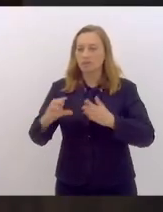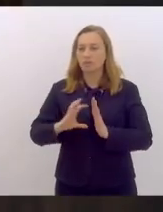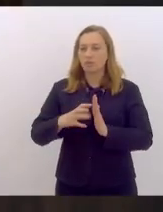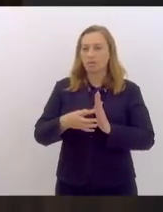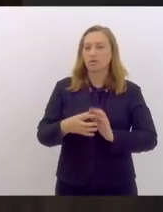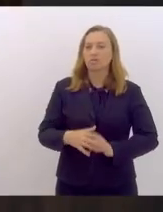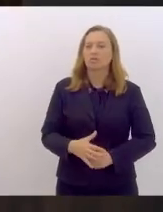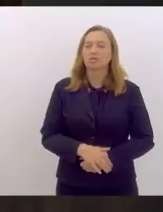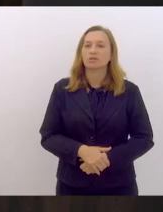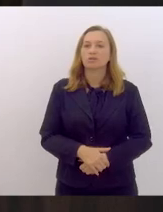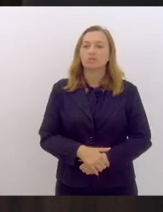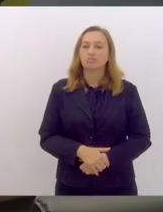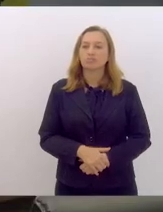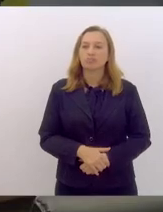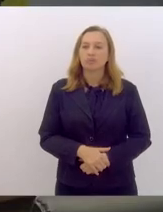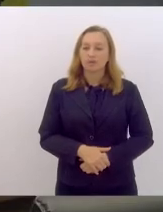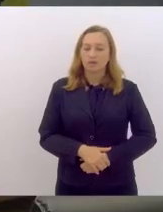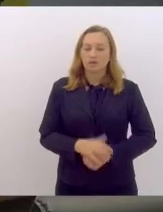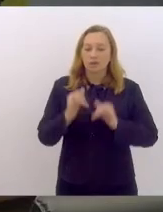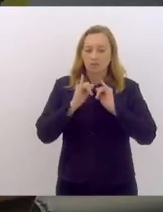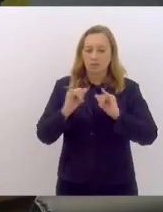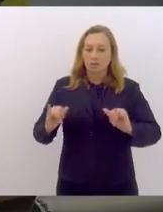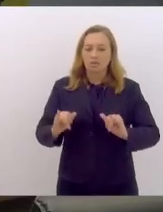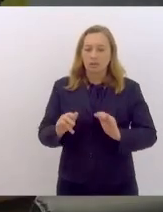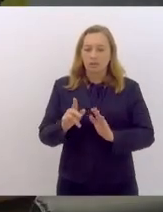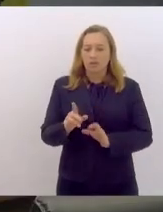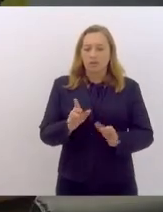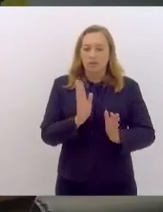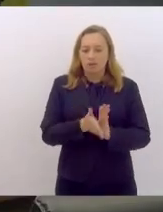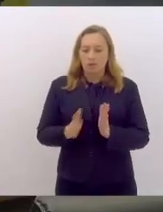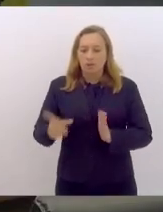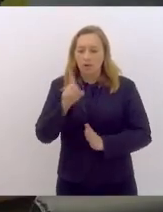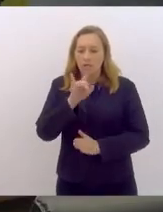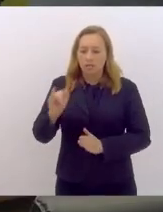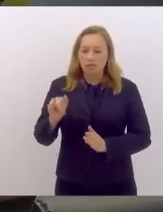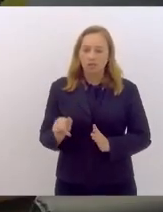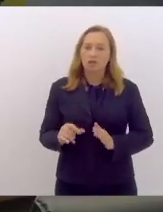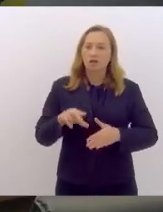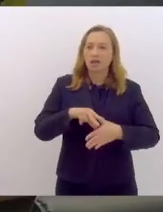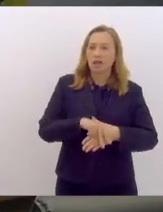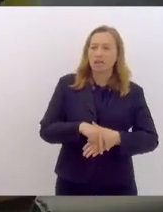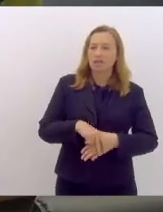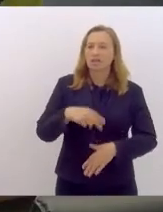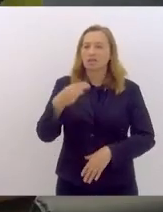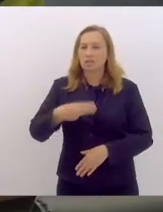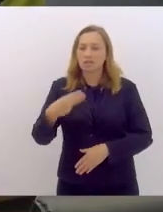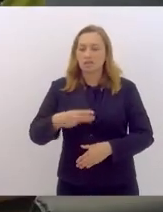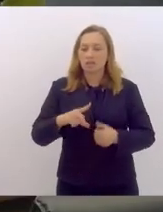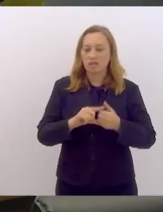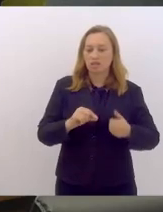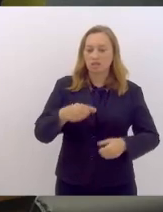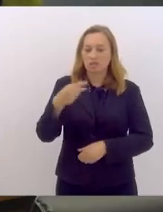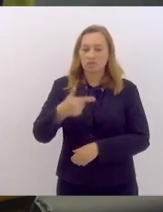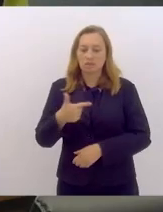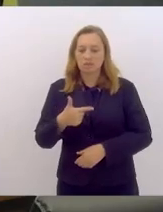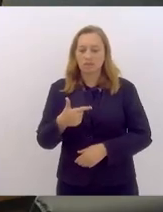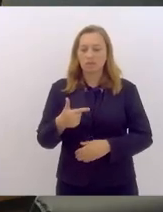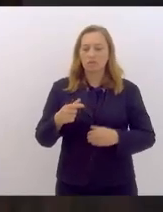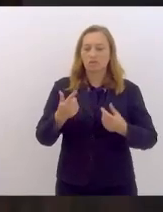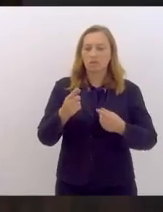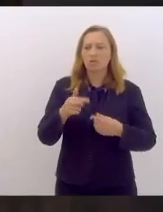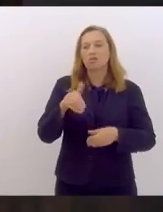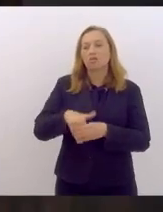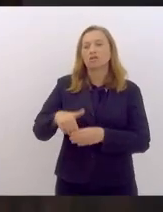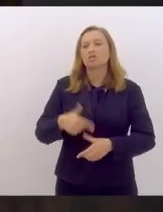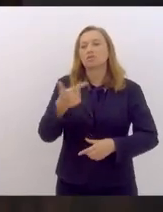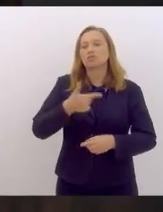Obrigada. Do PSOL. Anuncio, incluindo a ordem do dia, de acordo com o inciso 3º do artigo 47 do Regimento Interno, em tramitação ordinária, em votação, em